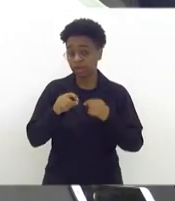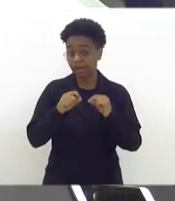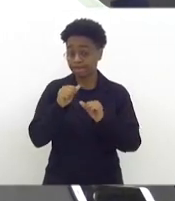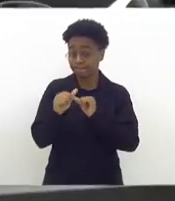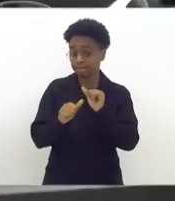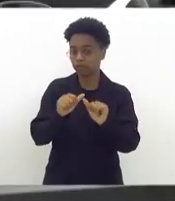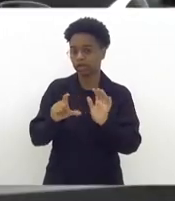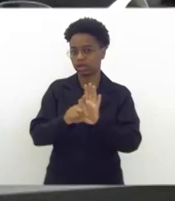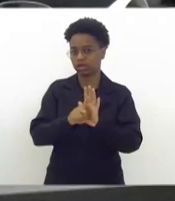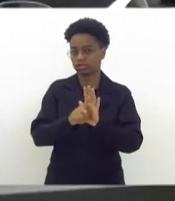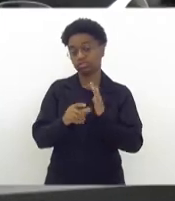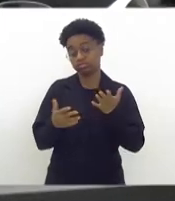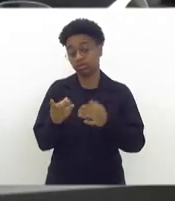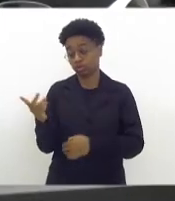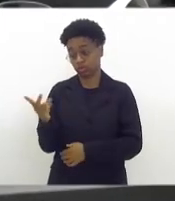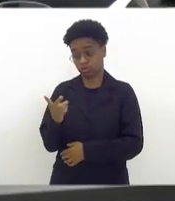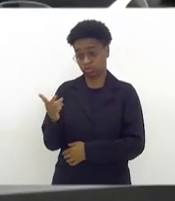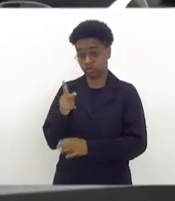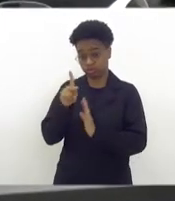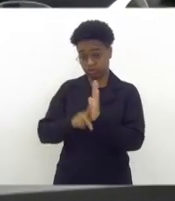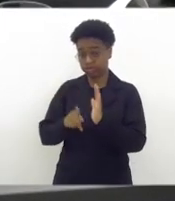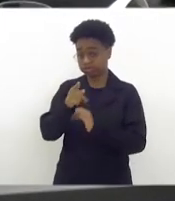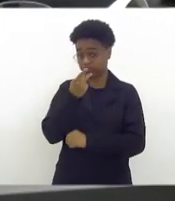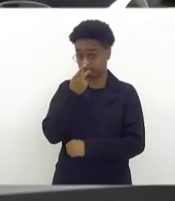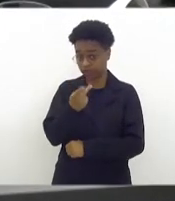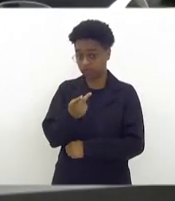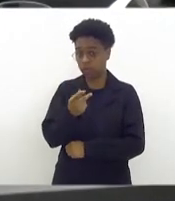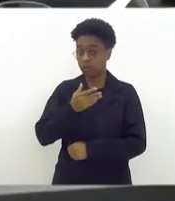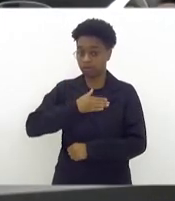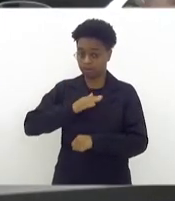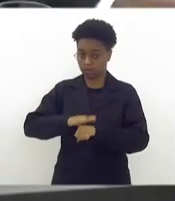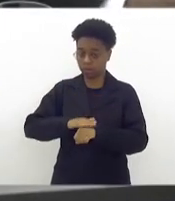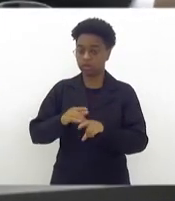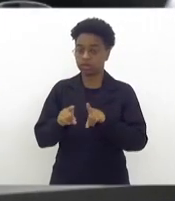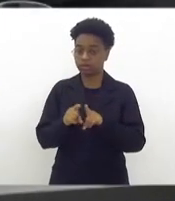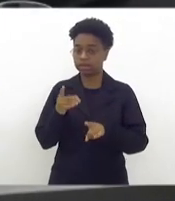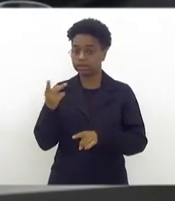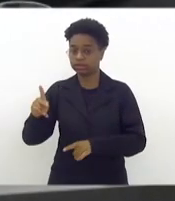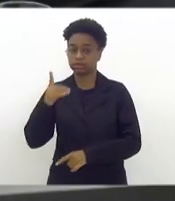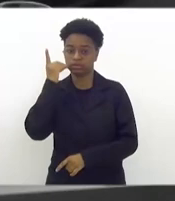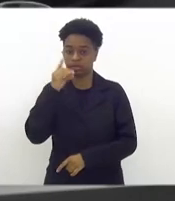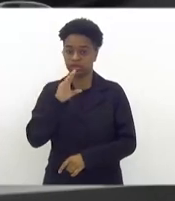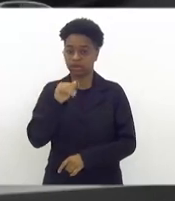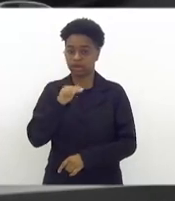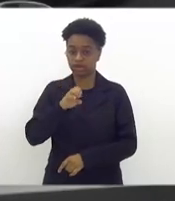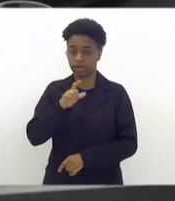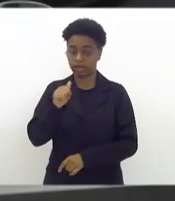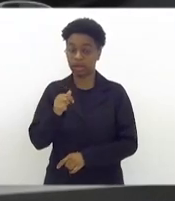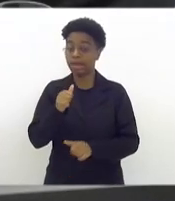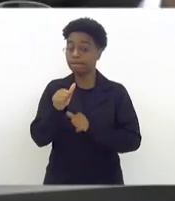Então, tanto os outros dois projetos que Vossa Excelência mencionou, o meu próprio e o do deputado Canella,